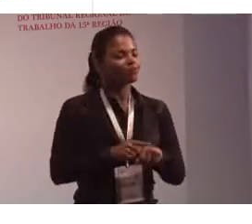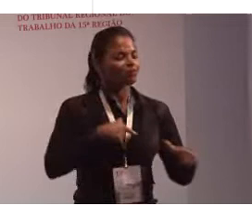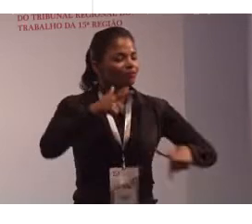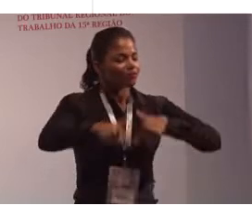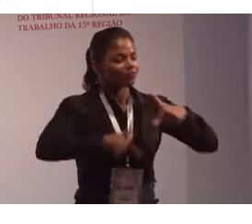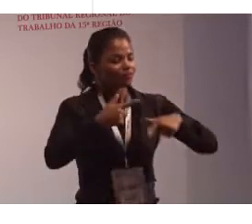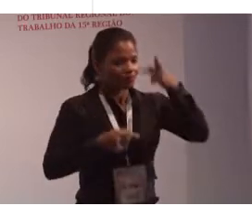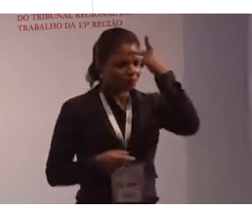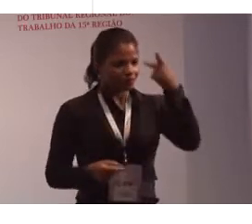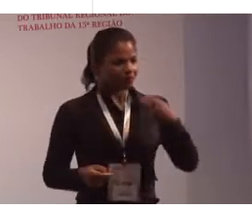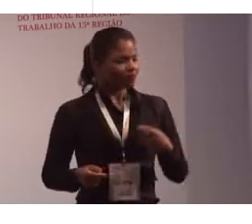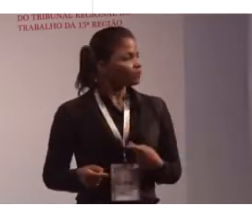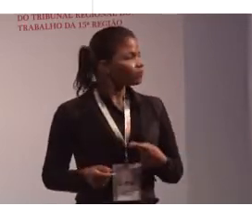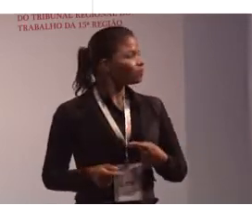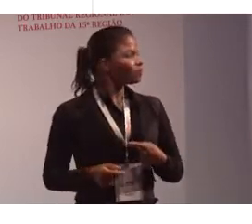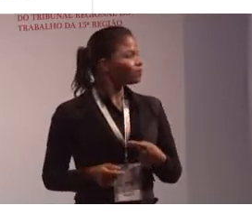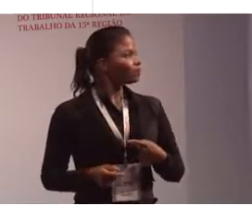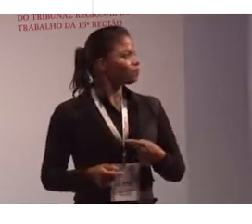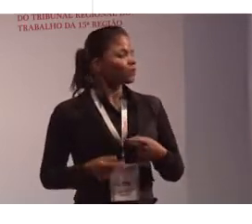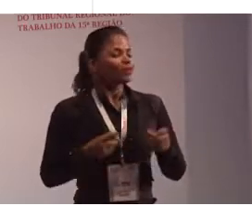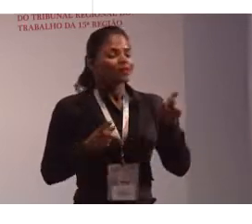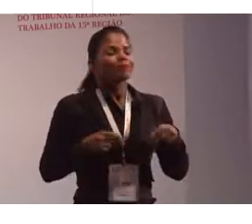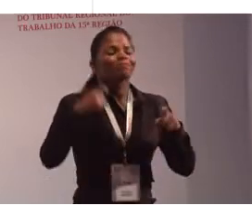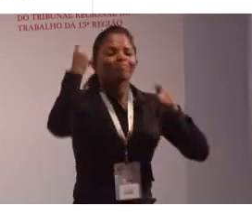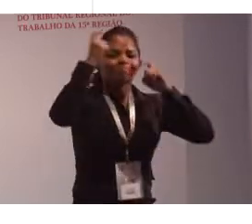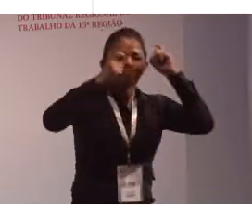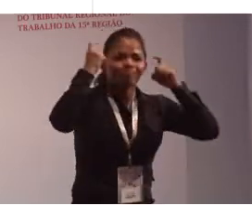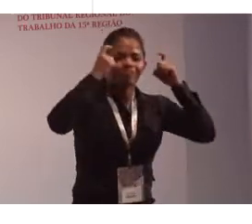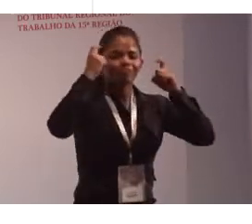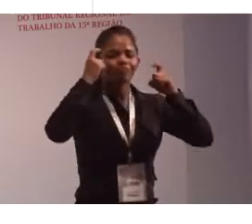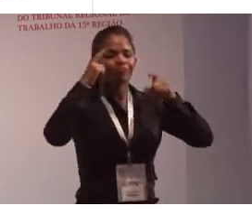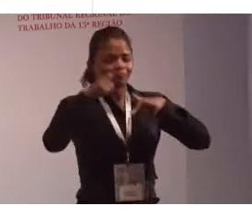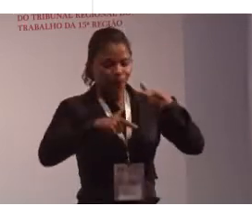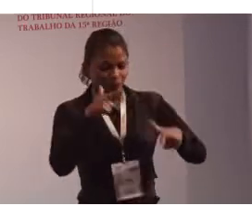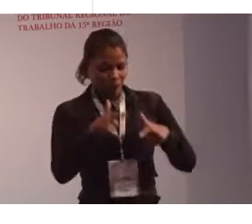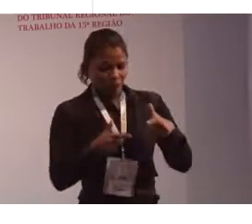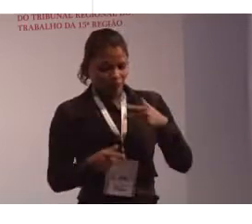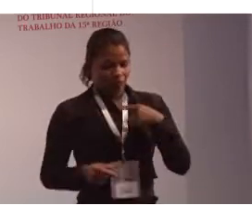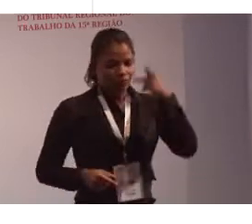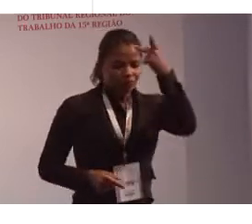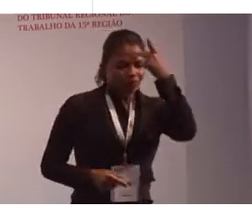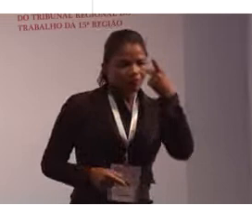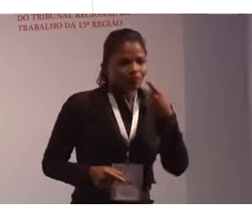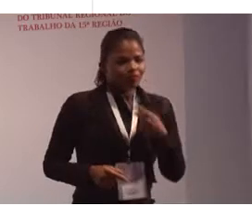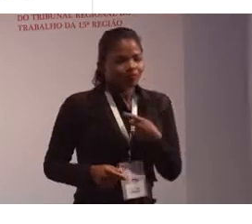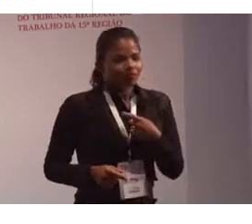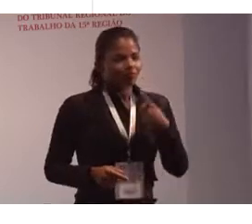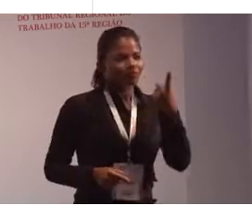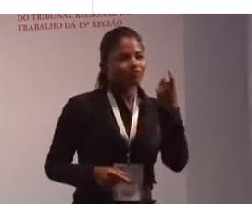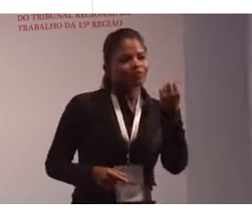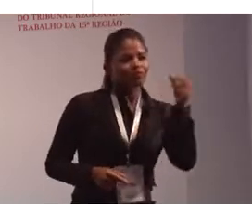por conta própria, e tem alguns números que preocupam. Dos trabalhadores por conta própria, cerca de 16% deles